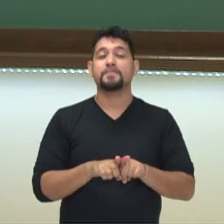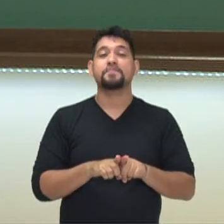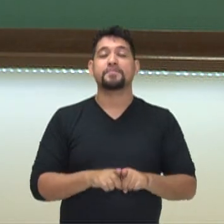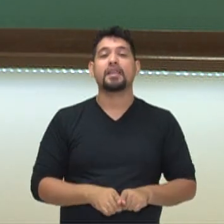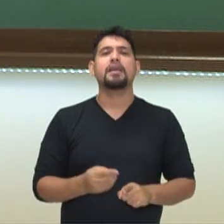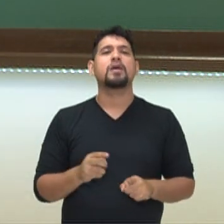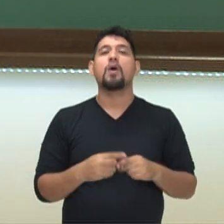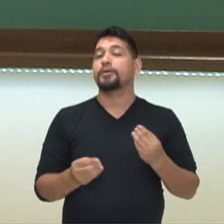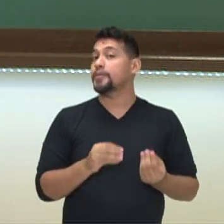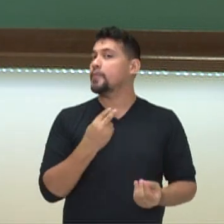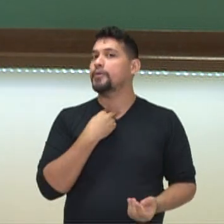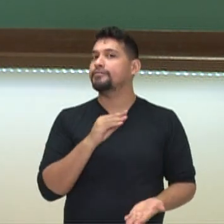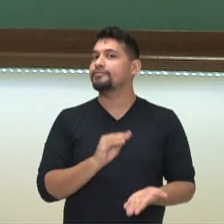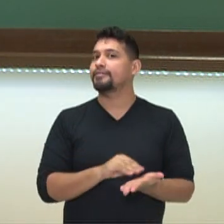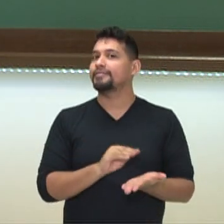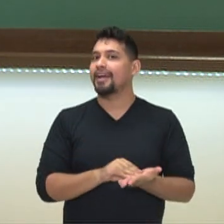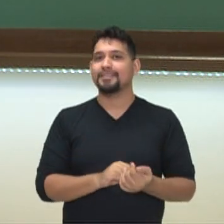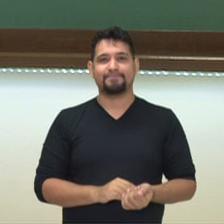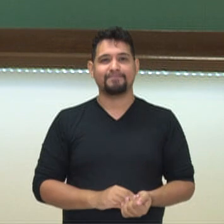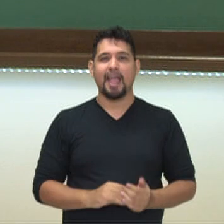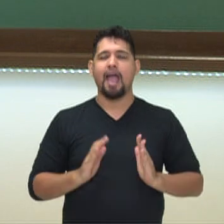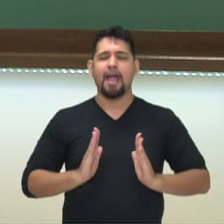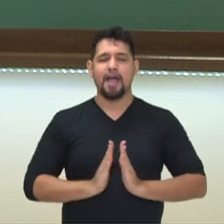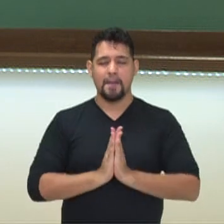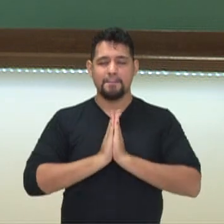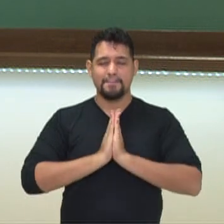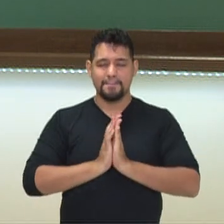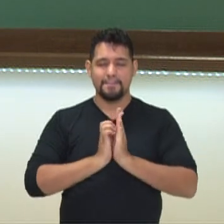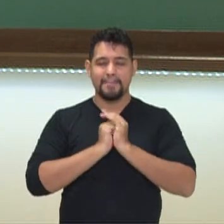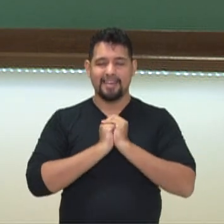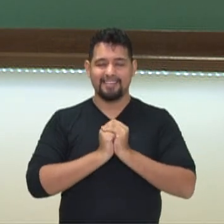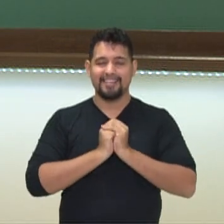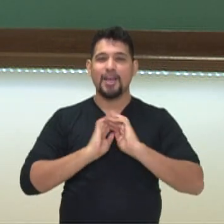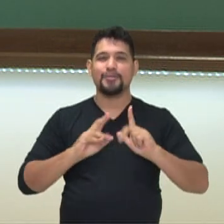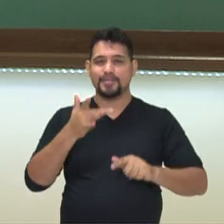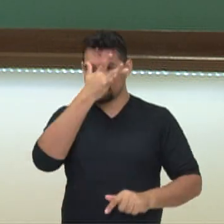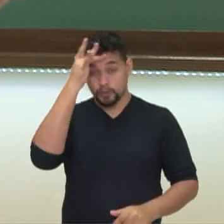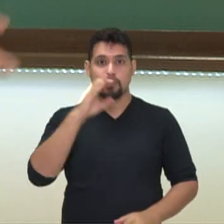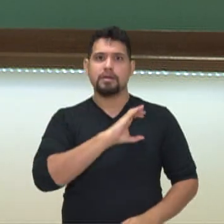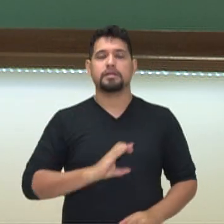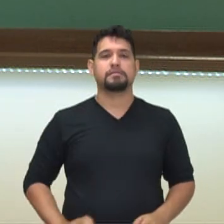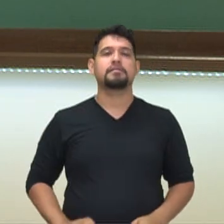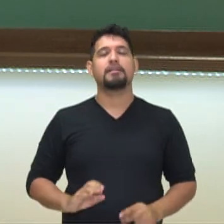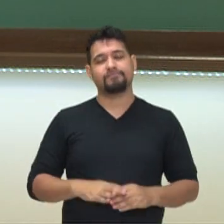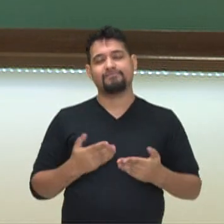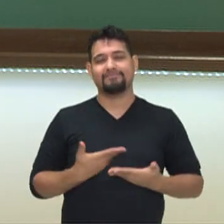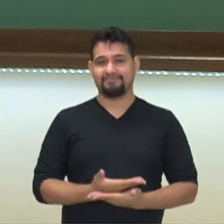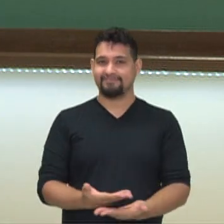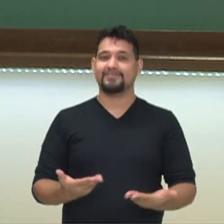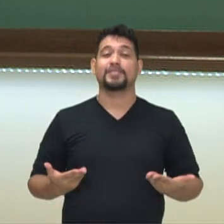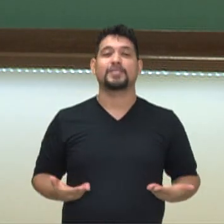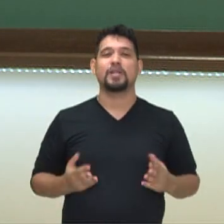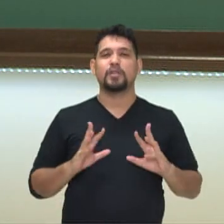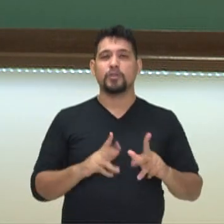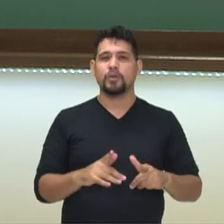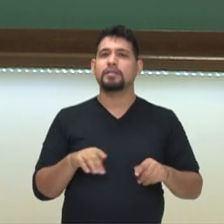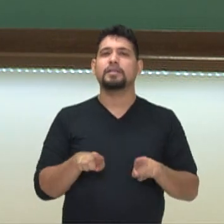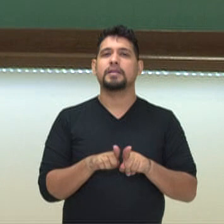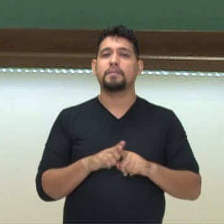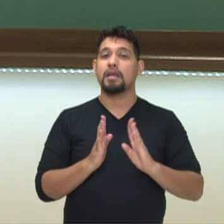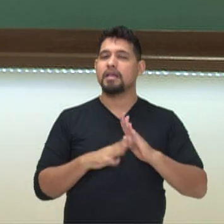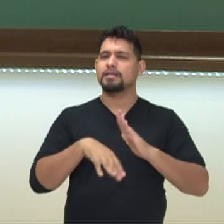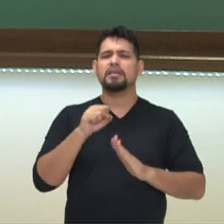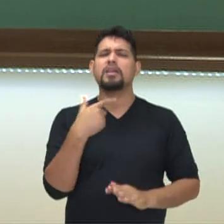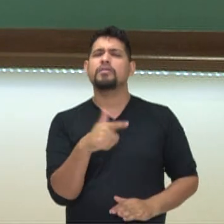orientalistas. Como não podia faltar, Amém para todos os cristãos, assim seja para os espíritas e quem não